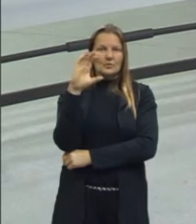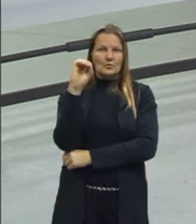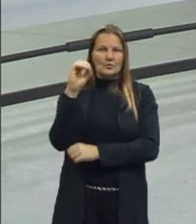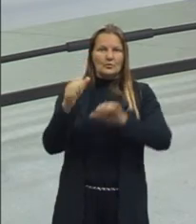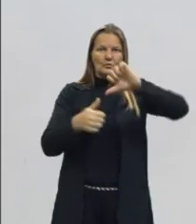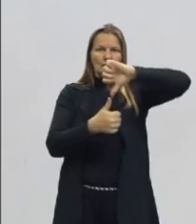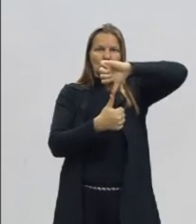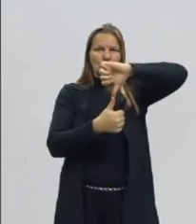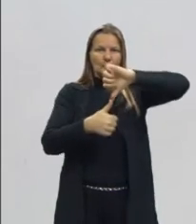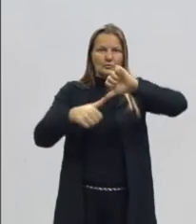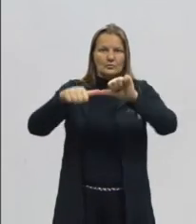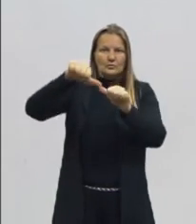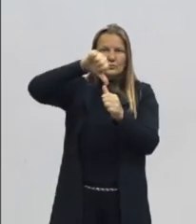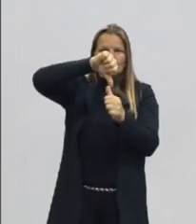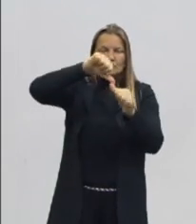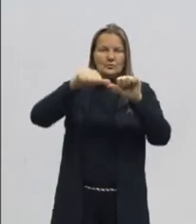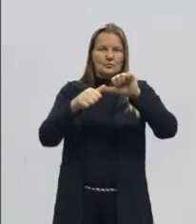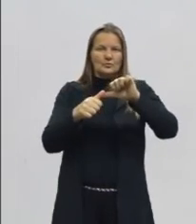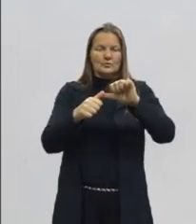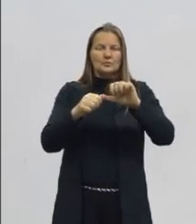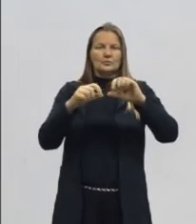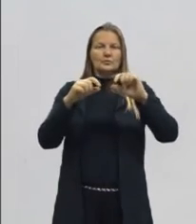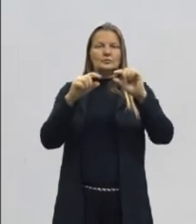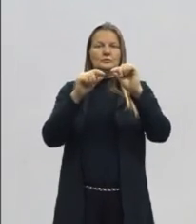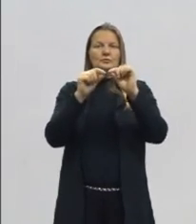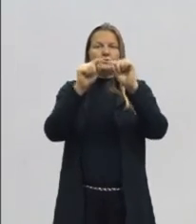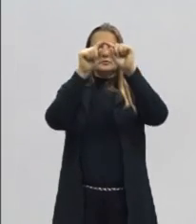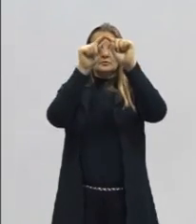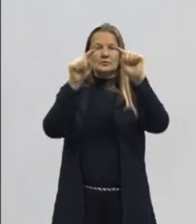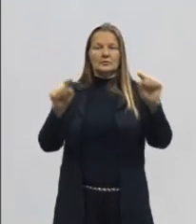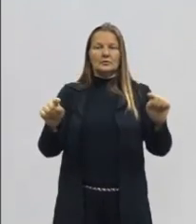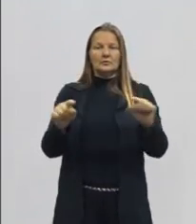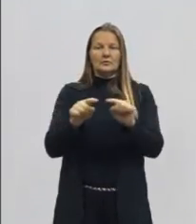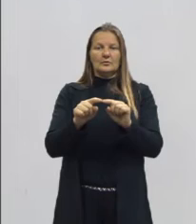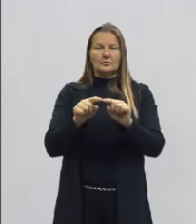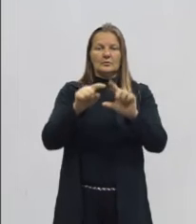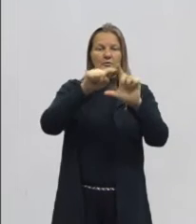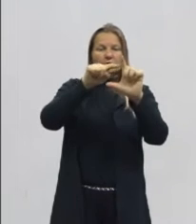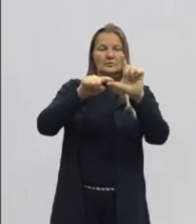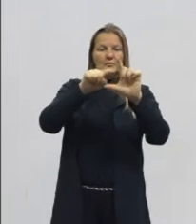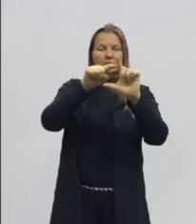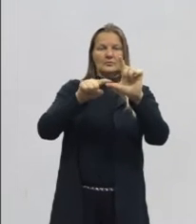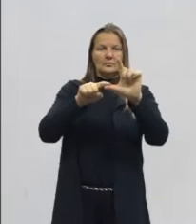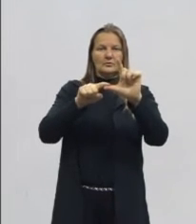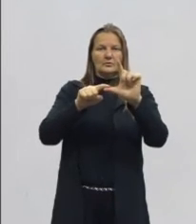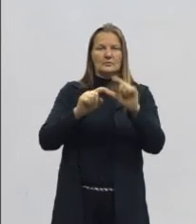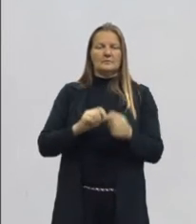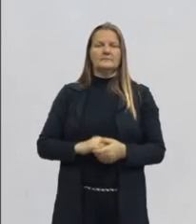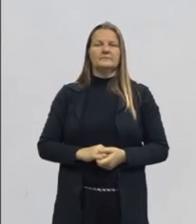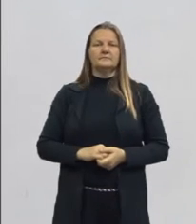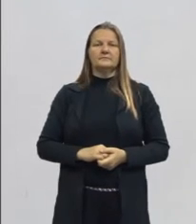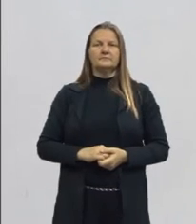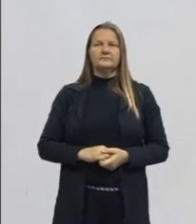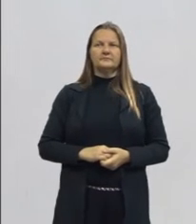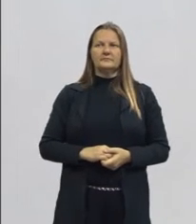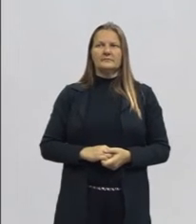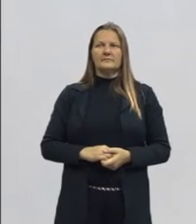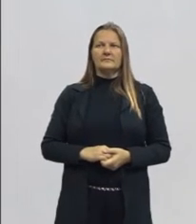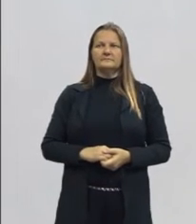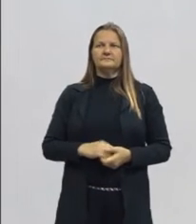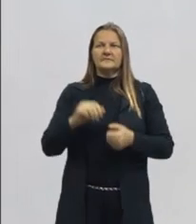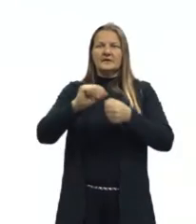basicamente com triângulos retângulos certo então só para vocês lembrar eu vou fazer aquele exemplo ali da imagem